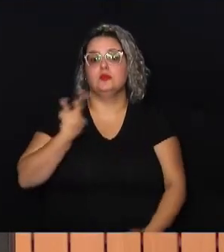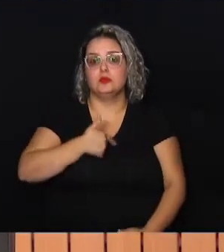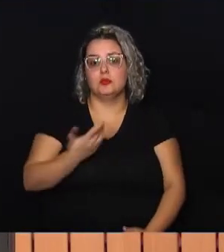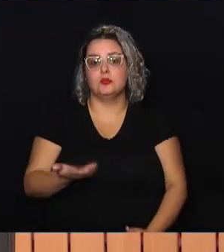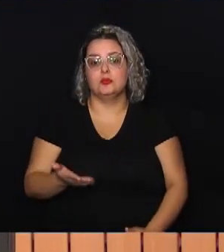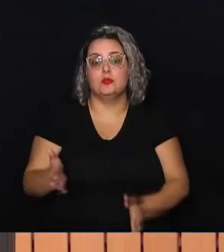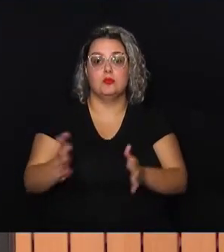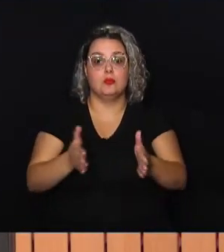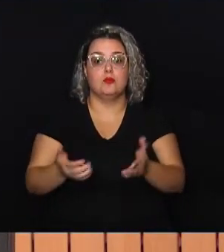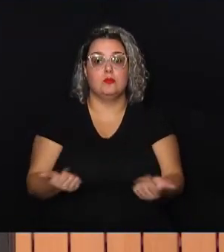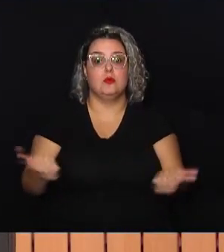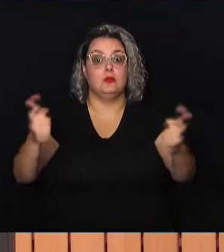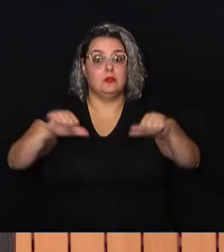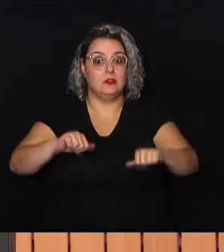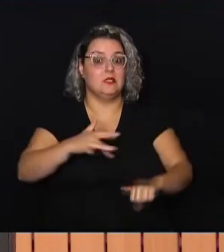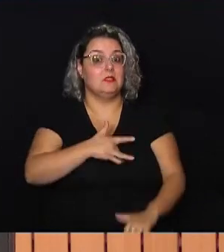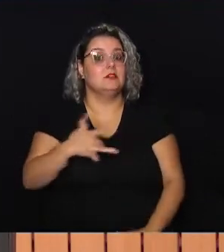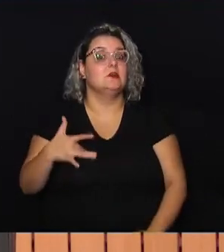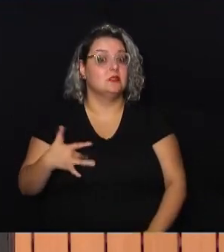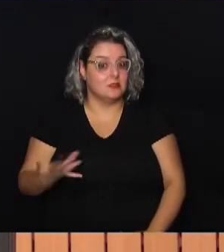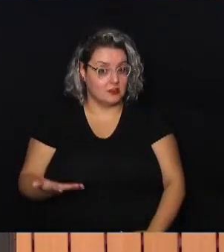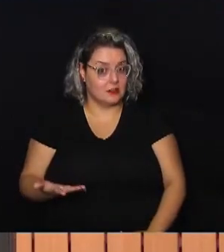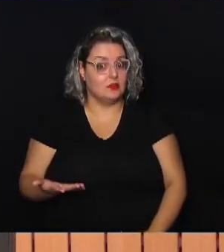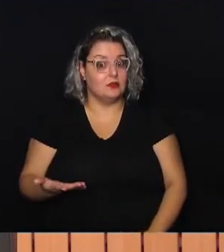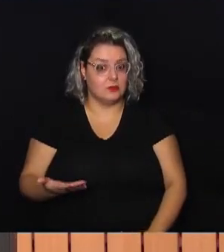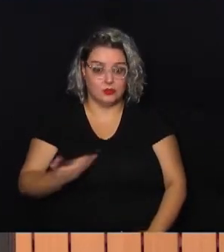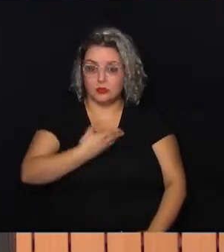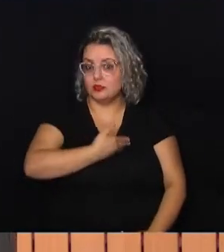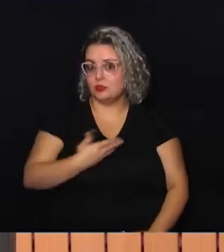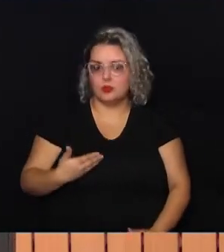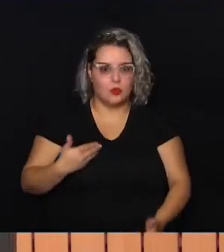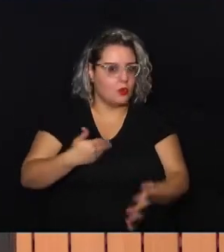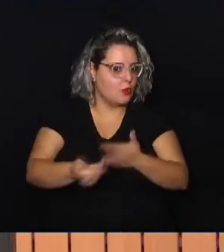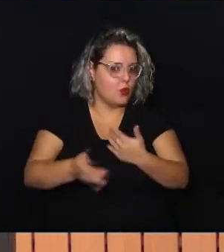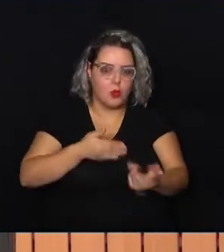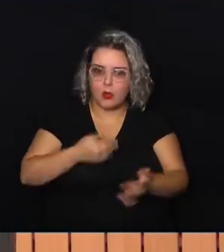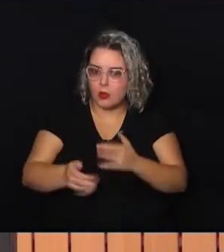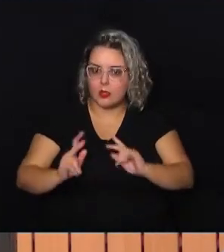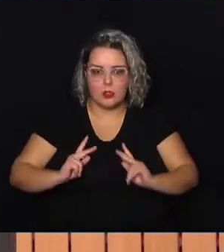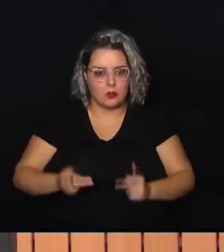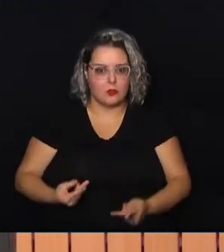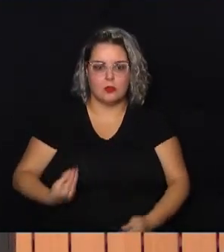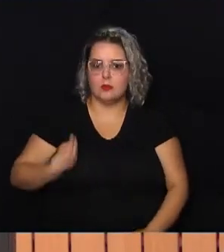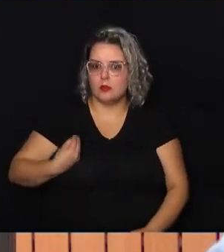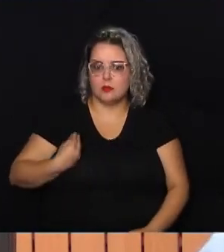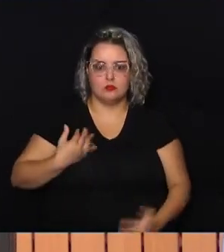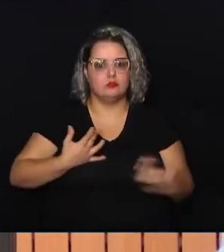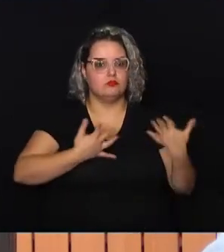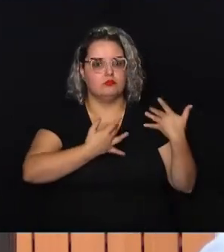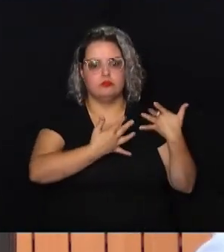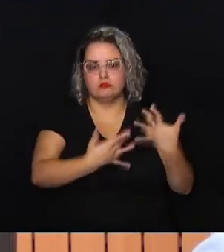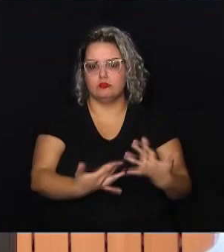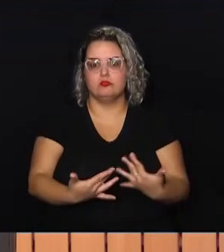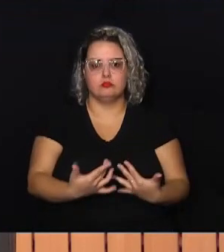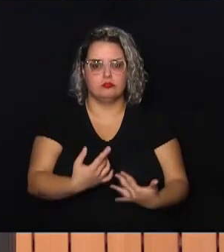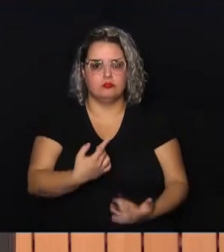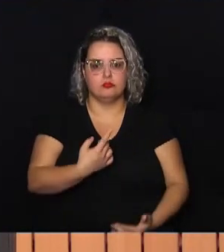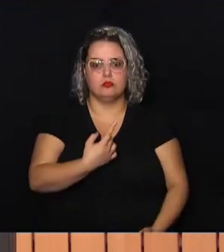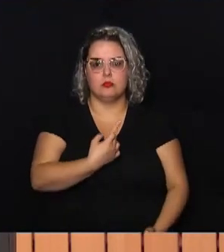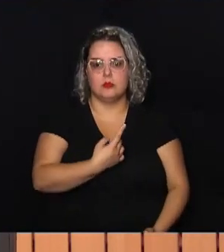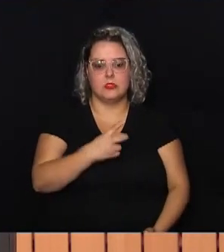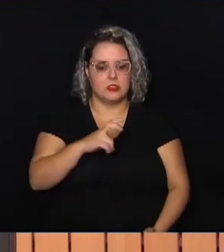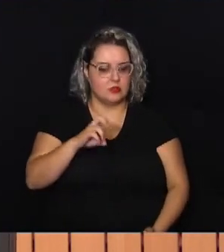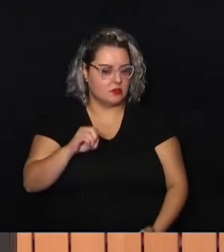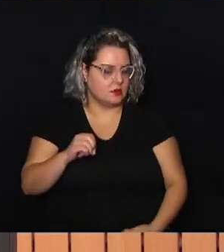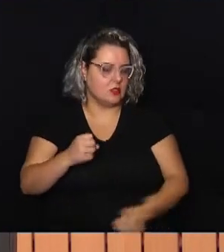maior crise de saúde pública que qualquer um passou nos últimos 150